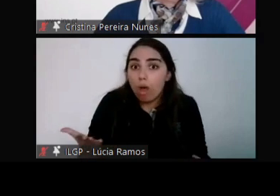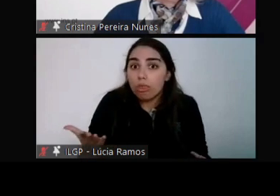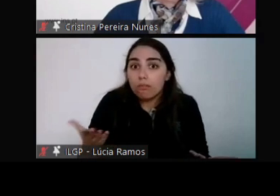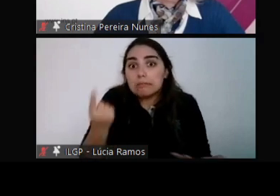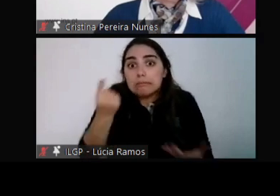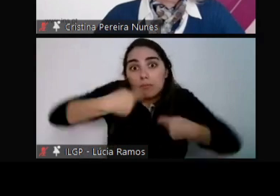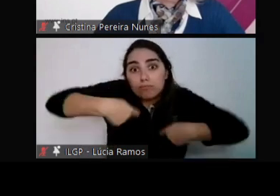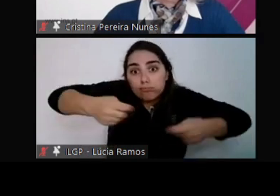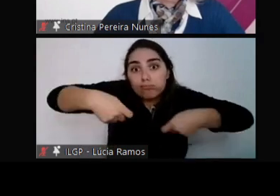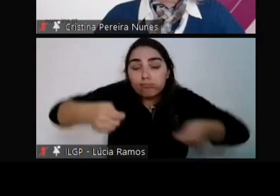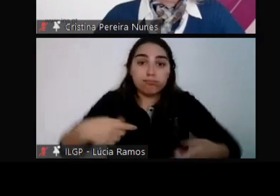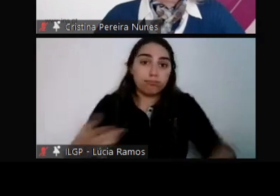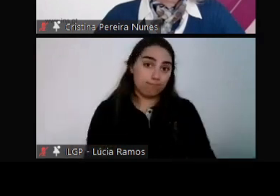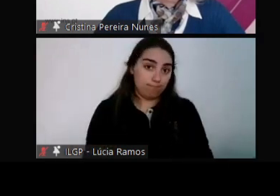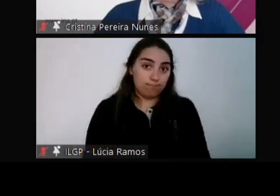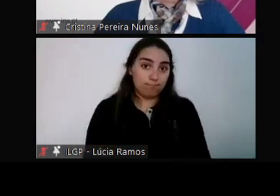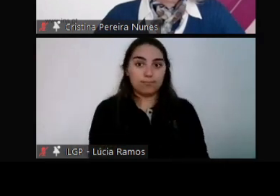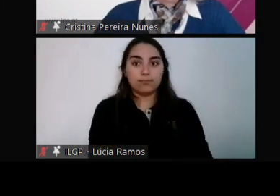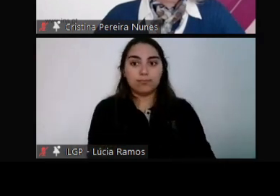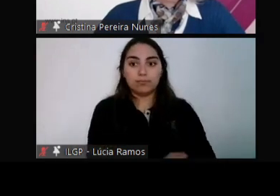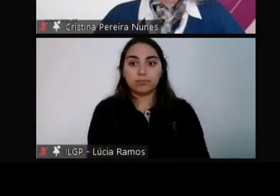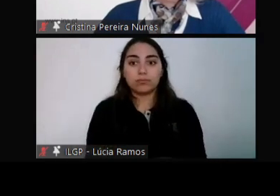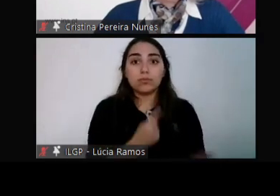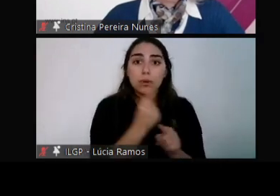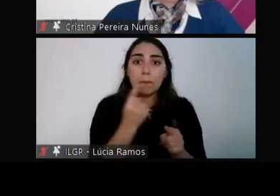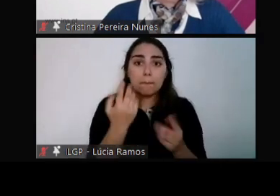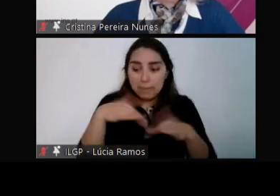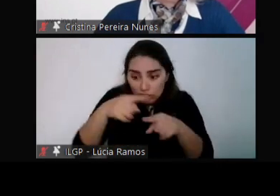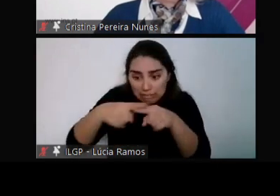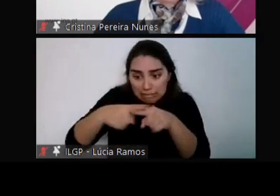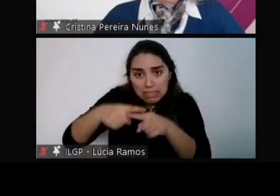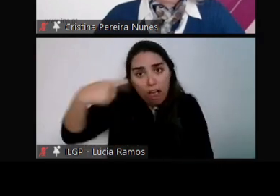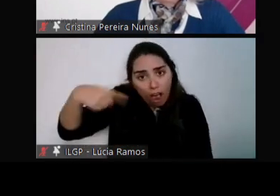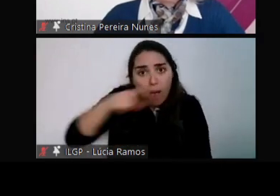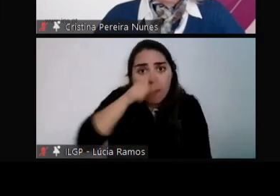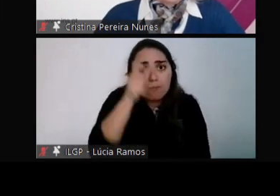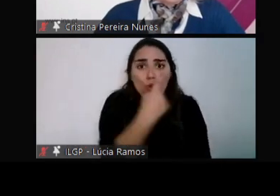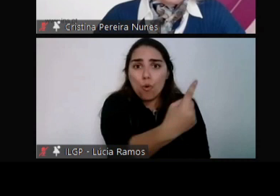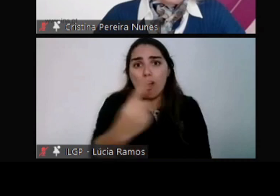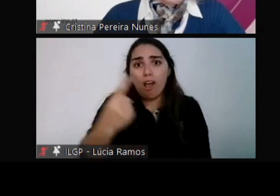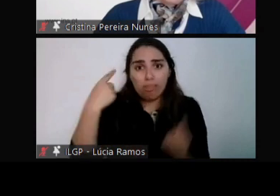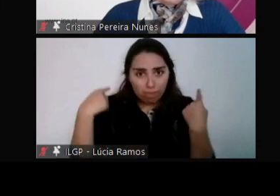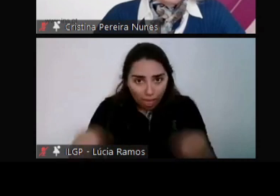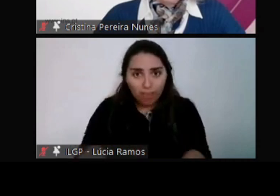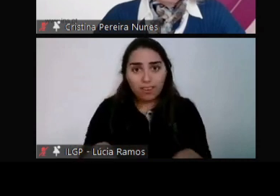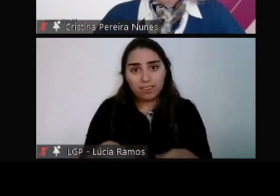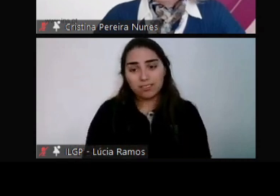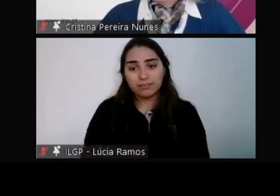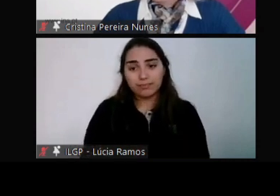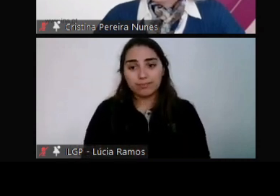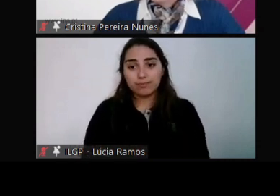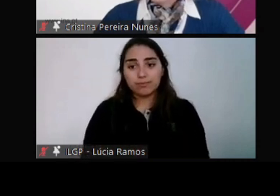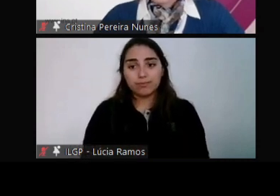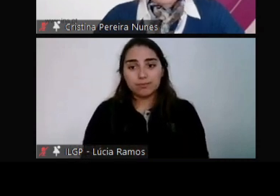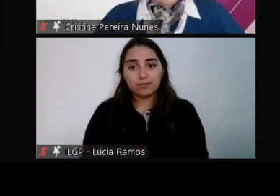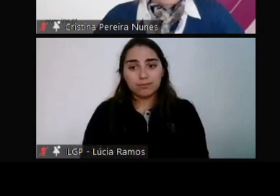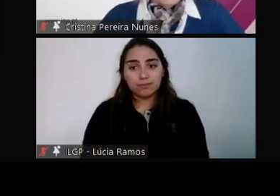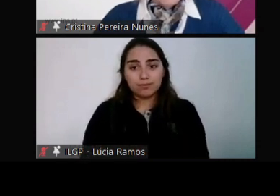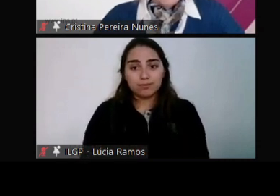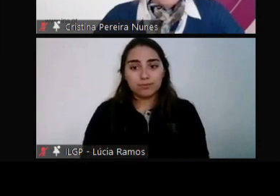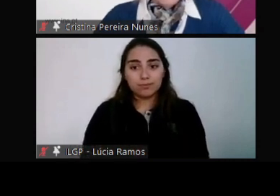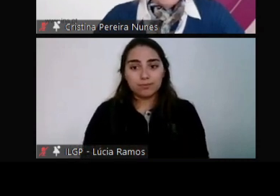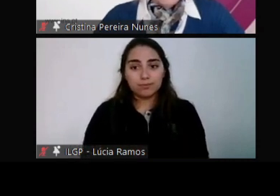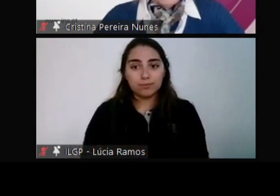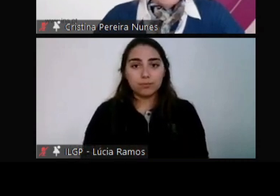nesta formação. Porque o interesse está lá todo. Isso consegue-se perceber que o interesse está todo. Já agora, nos dashboards avançados, a